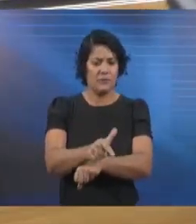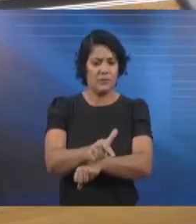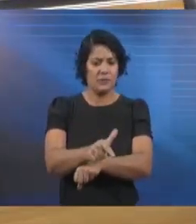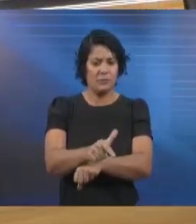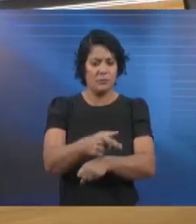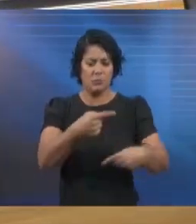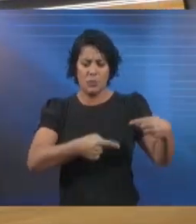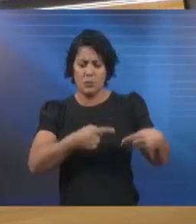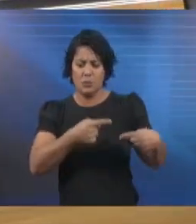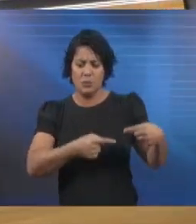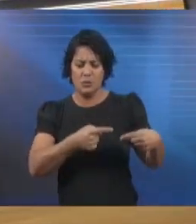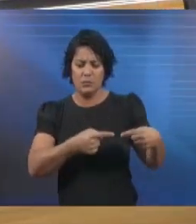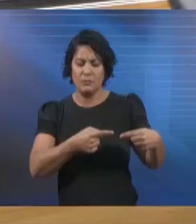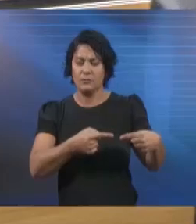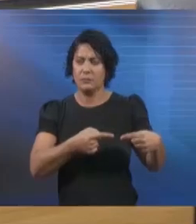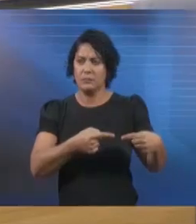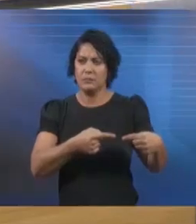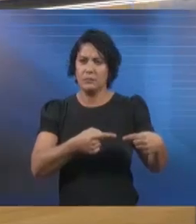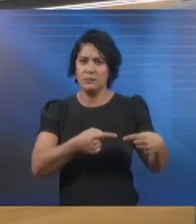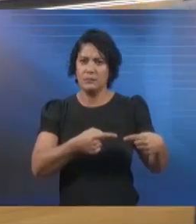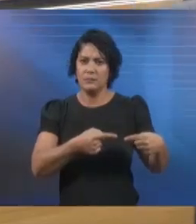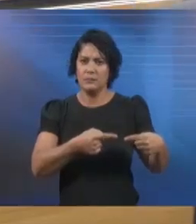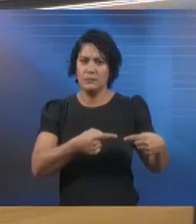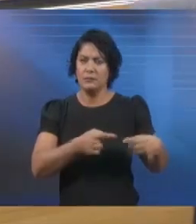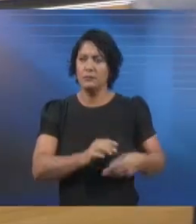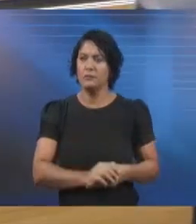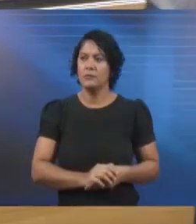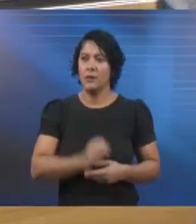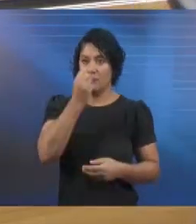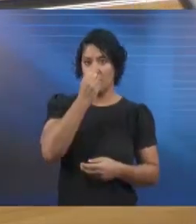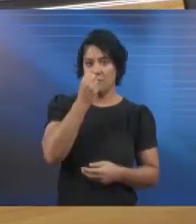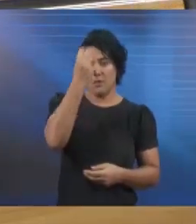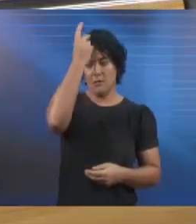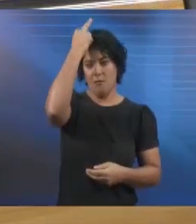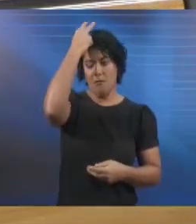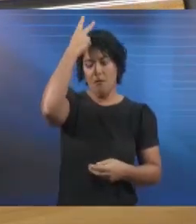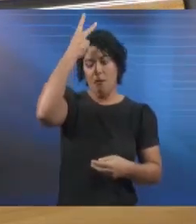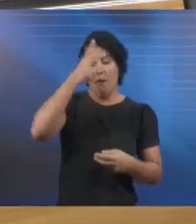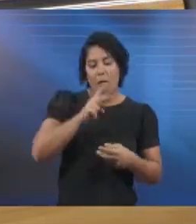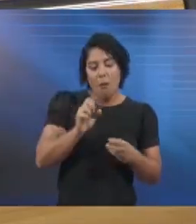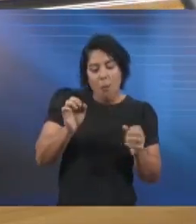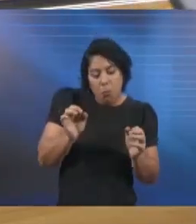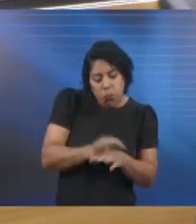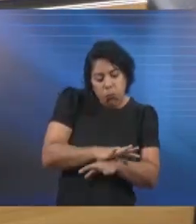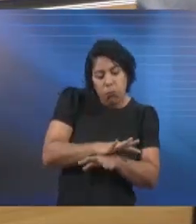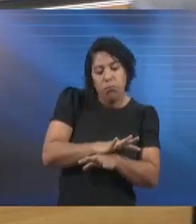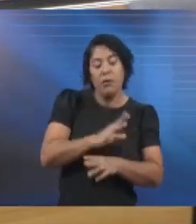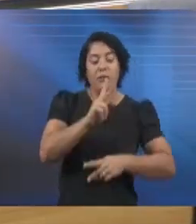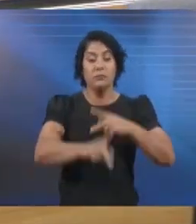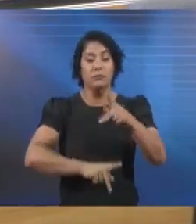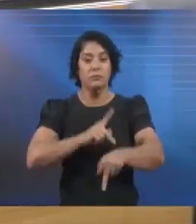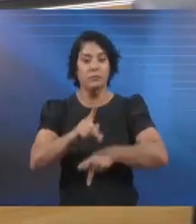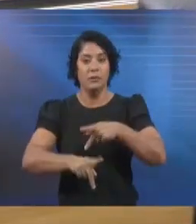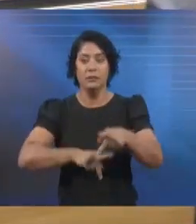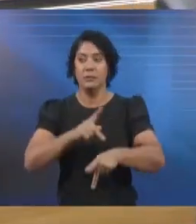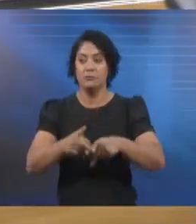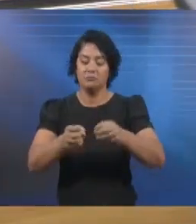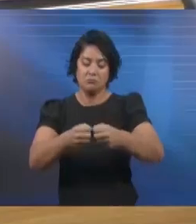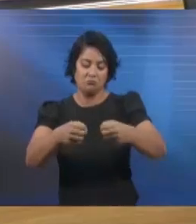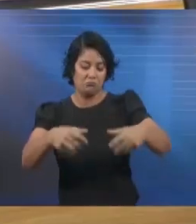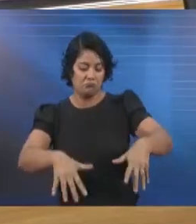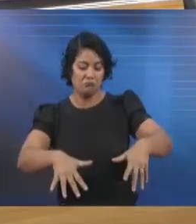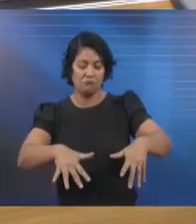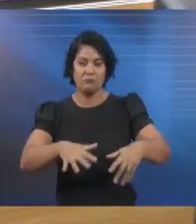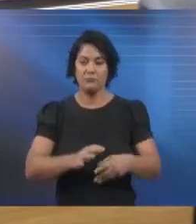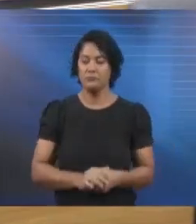político nisso pera aí ora o humor do Careca tá morrendo a população lá tá tá